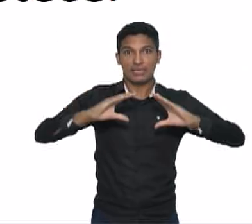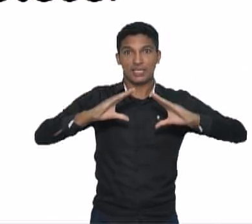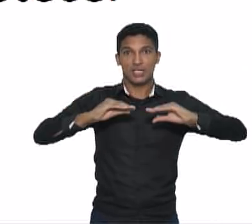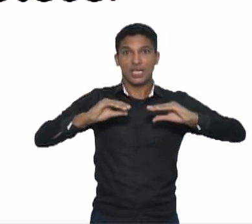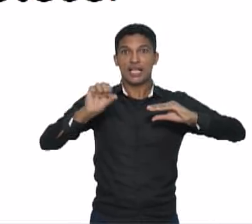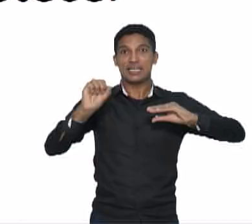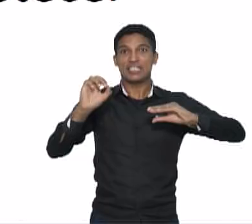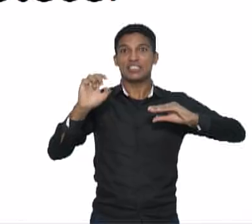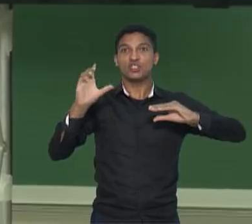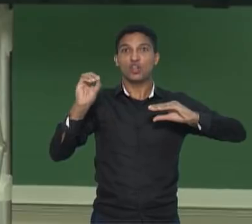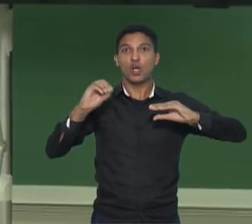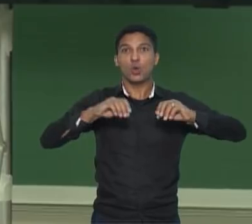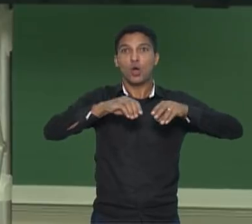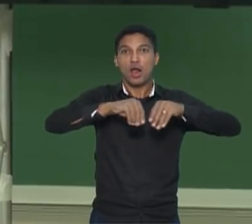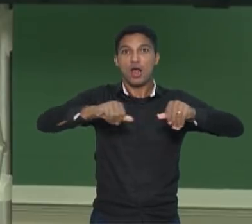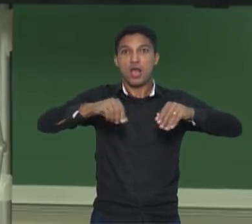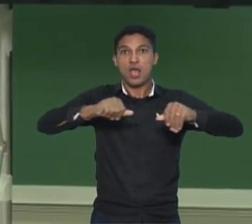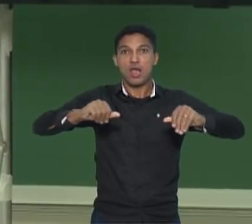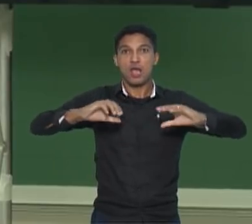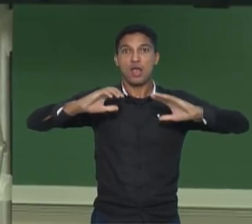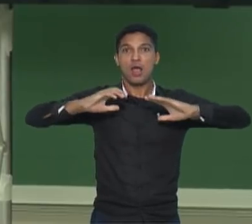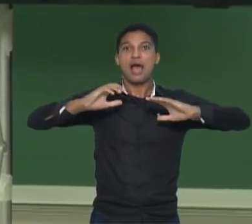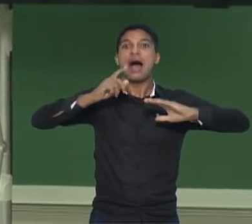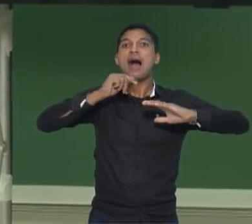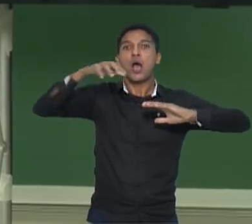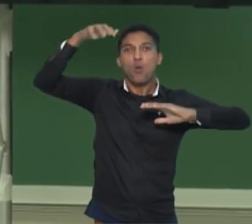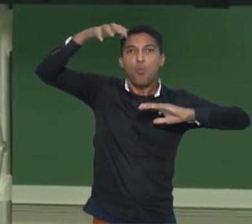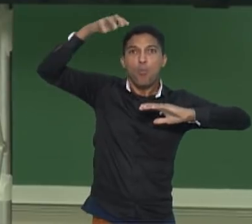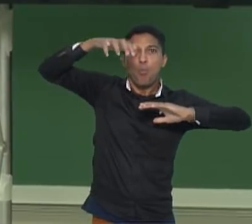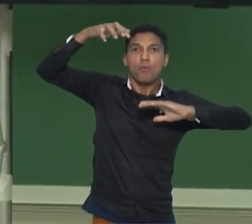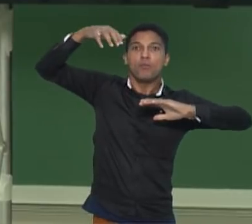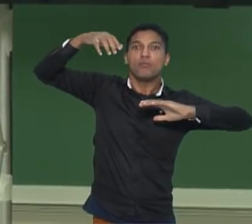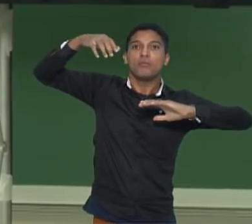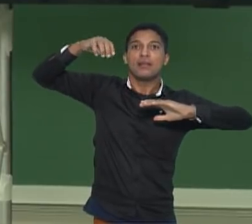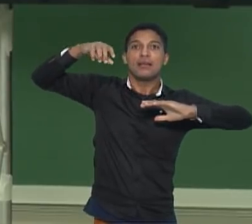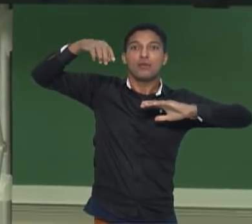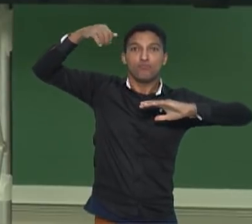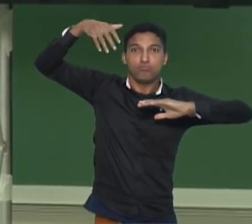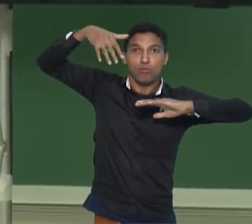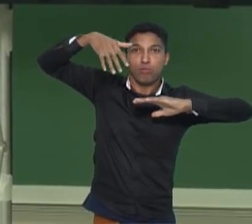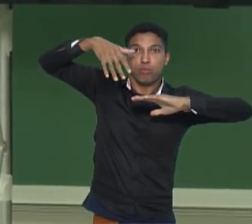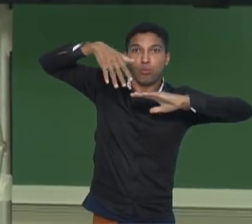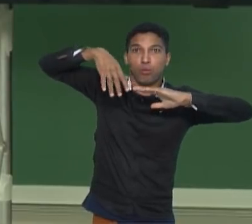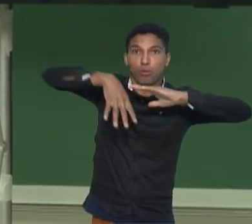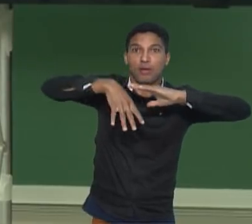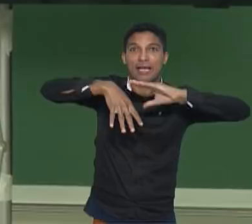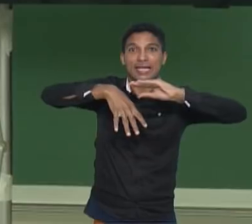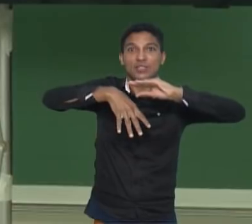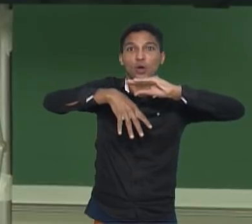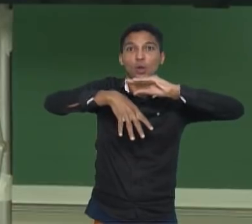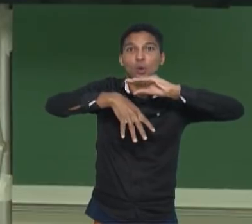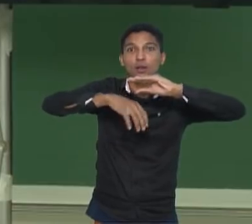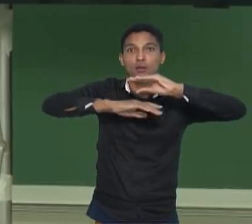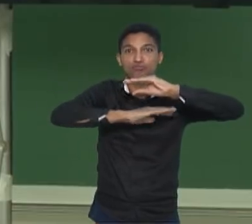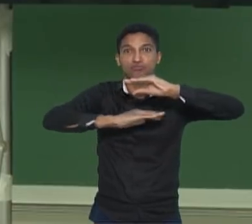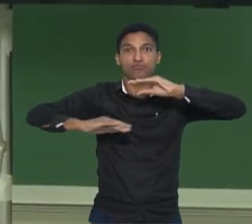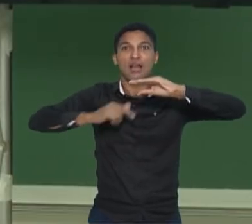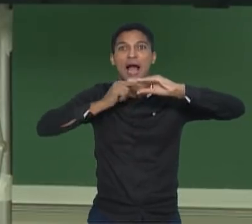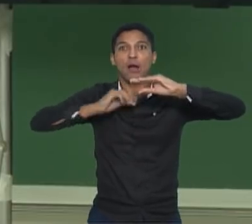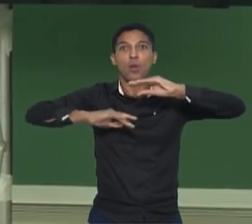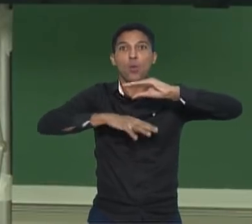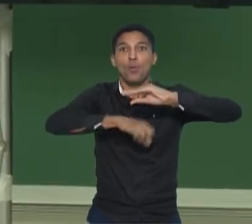etc. Então, a filtração é a entrada da água em estado líquido para o solo, né? Por dentro do